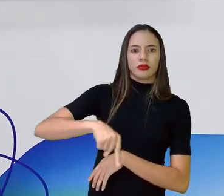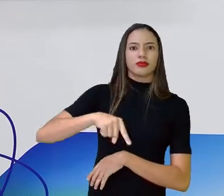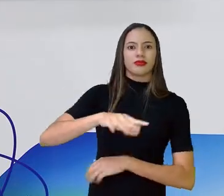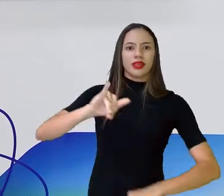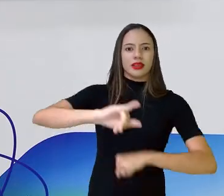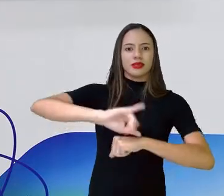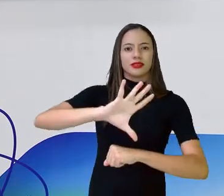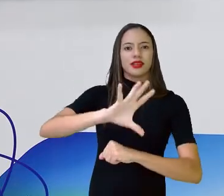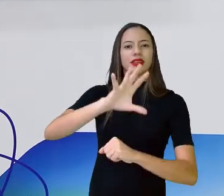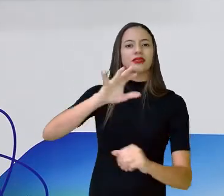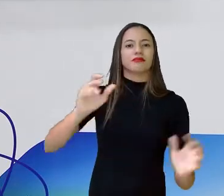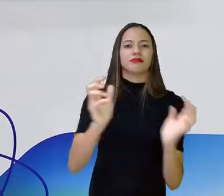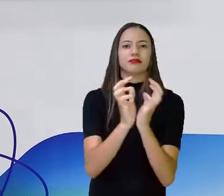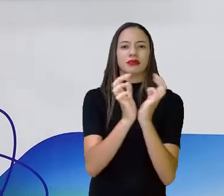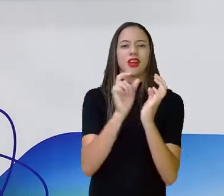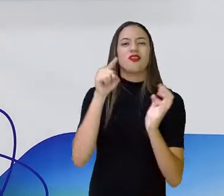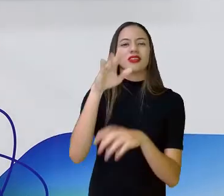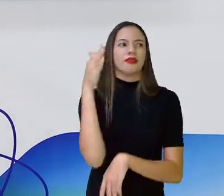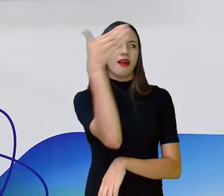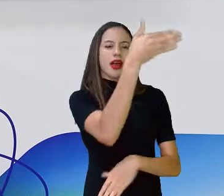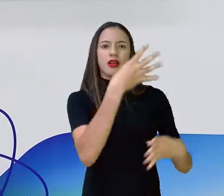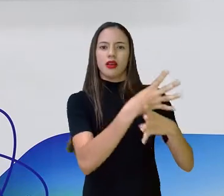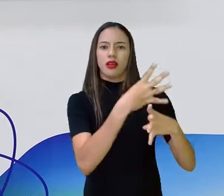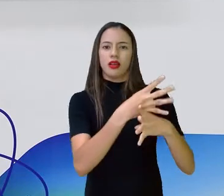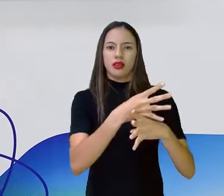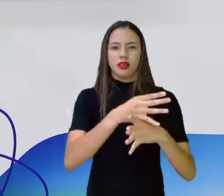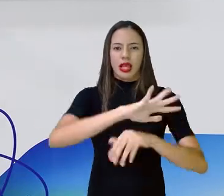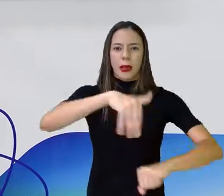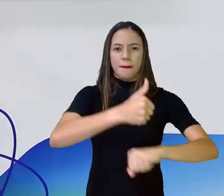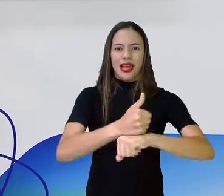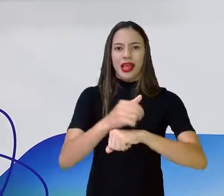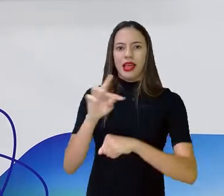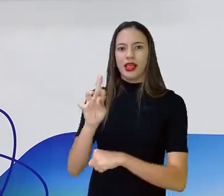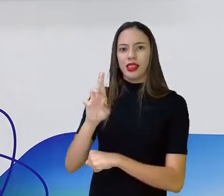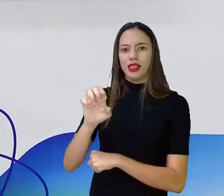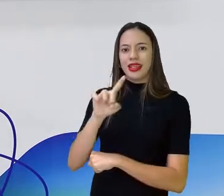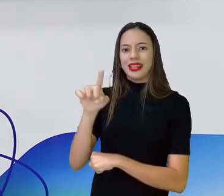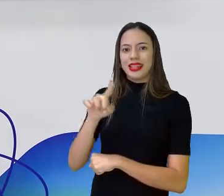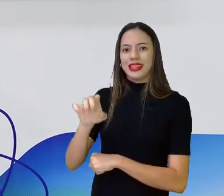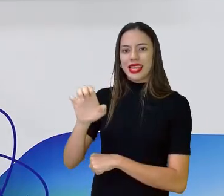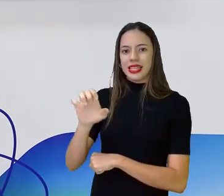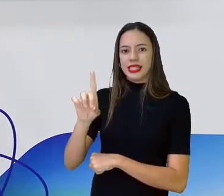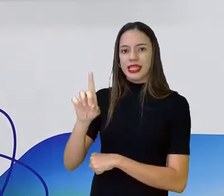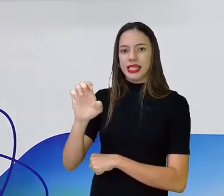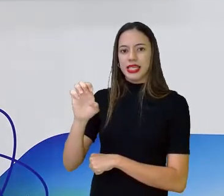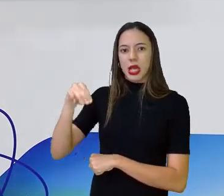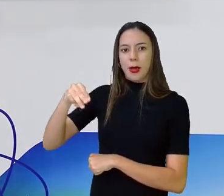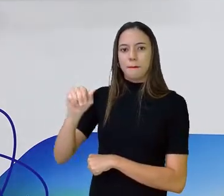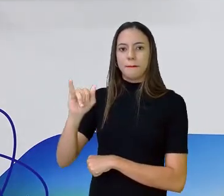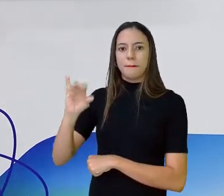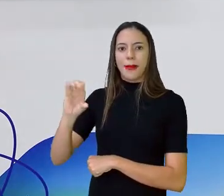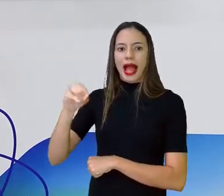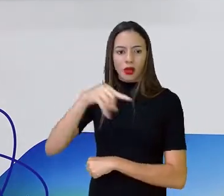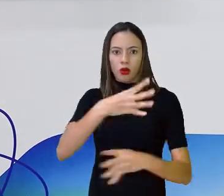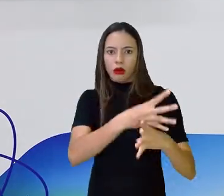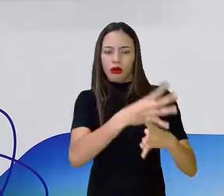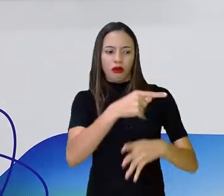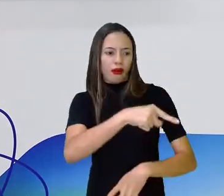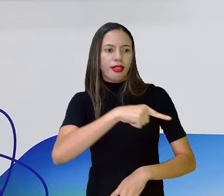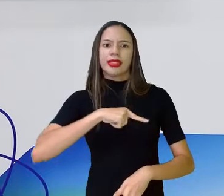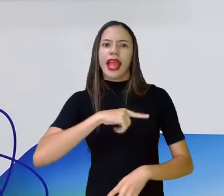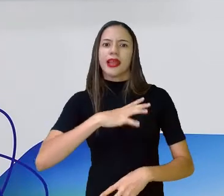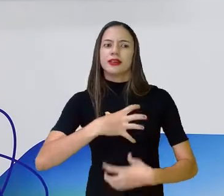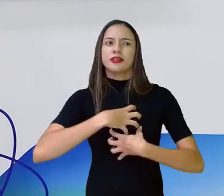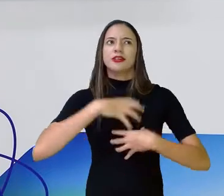um pouquinho e chegar lá no Parque 13 de Maio, você já vai perceber que o clima ele é diferente, porque tem uma área verde maior. Então é